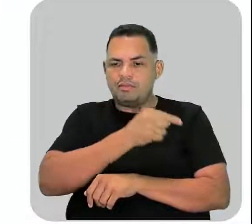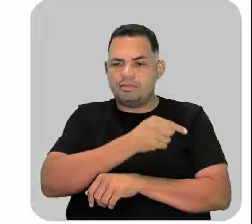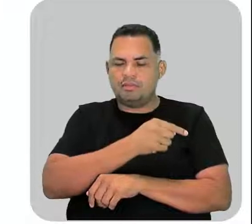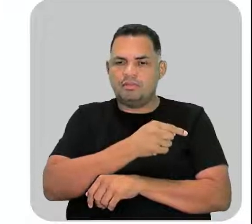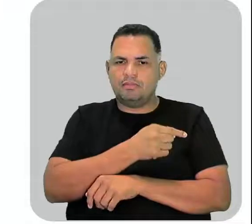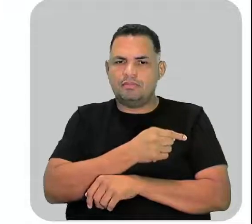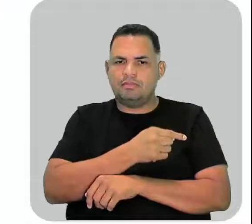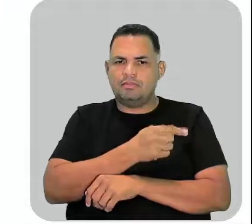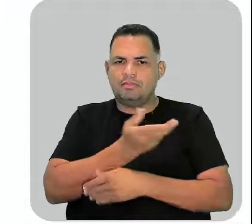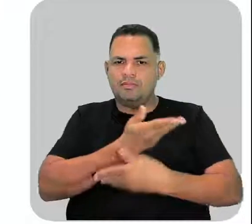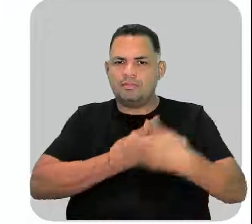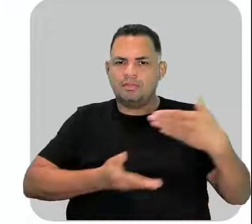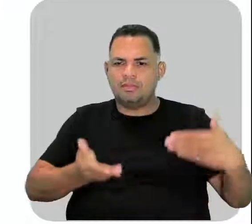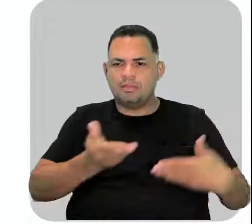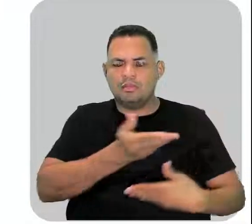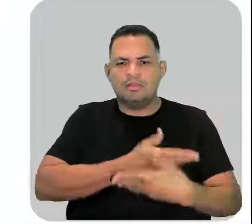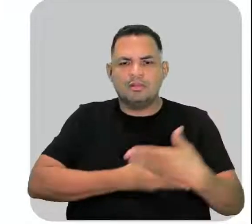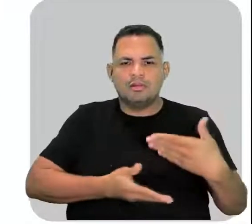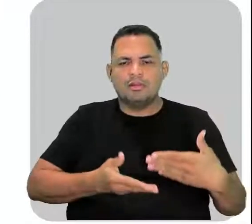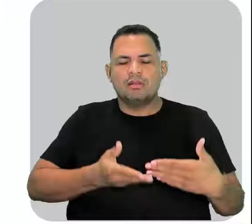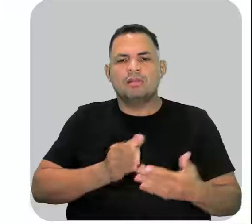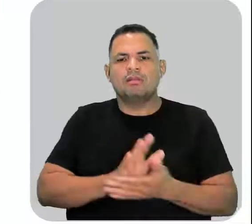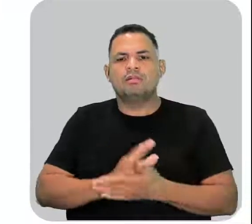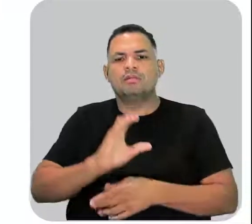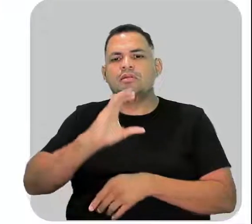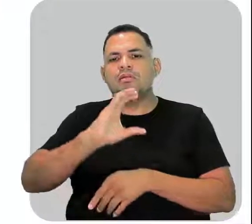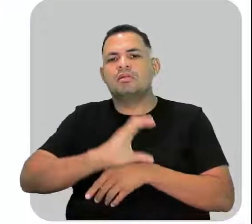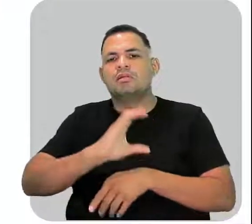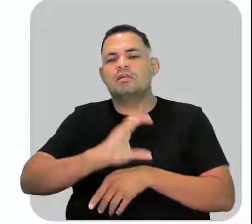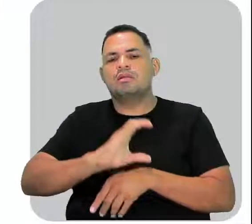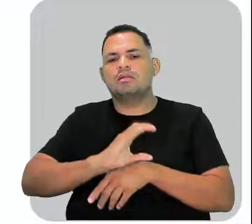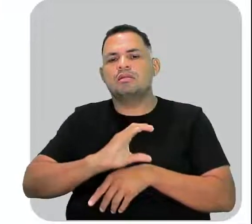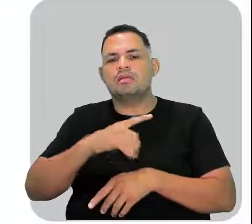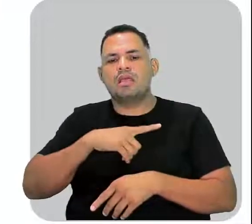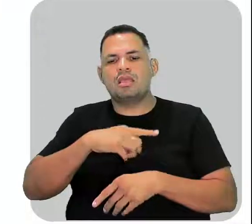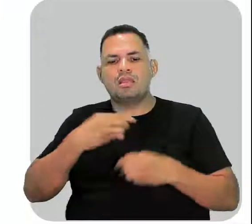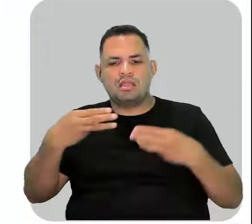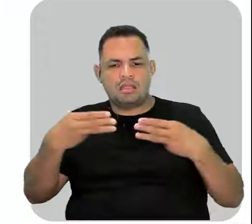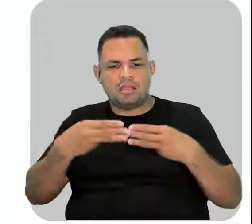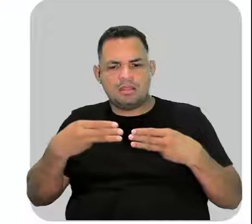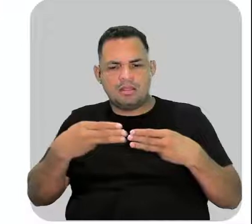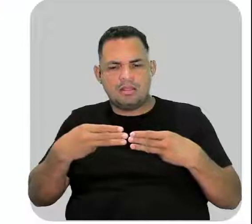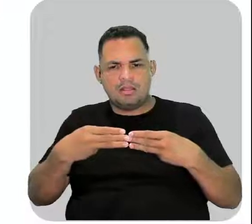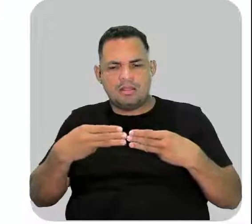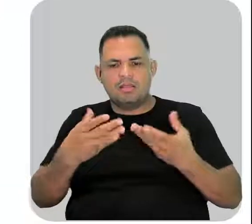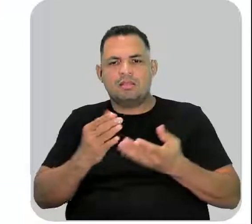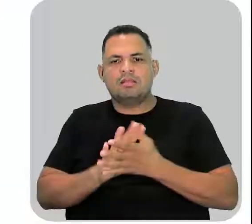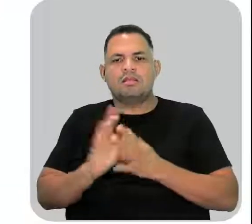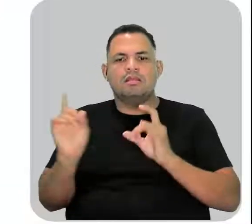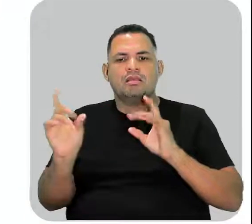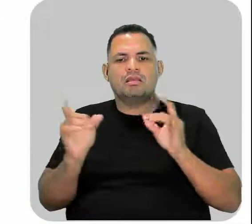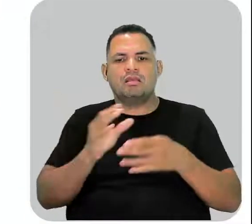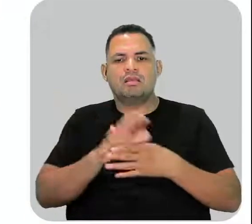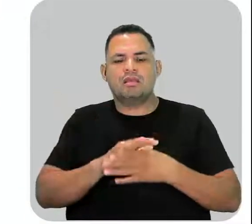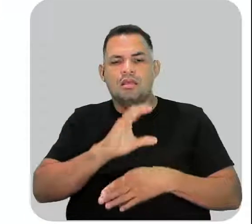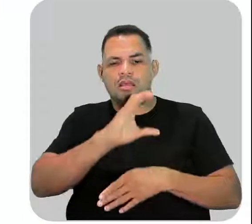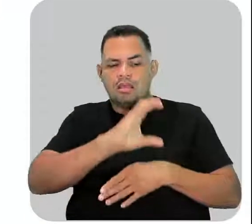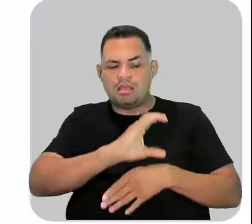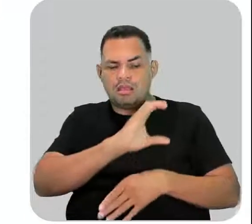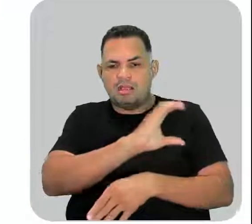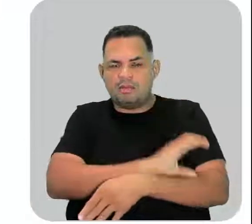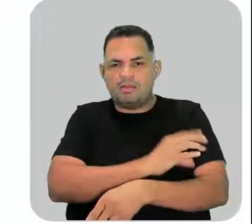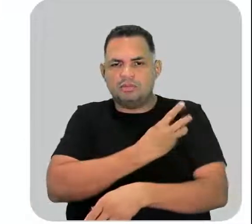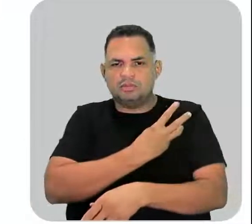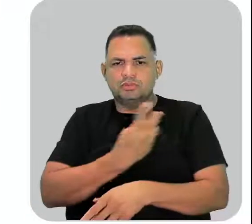aqui, entre os átomos de carbono que está a ligação tripla. Vai vir e cada carbono desse vai